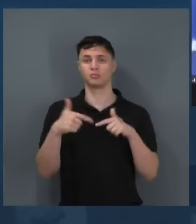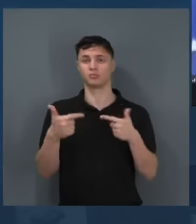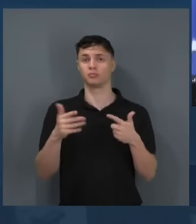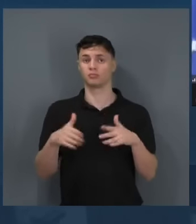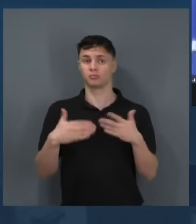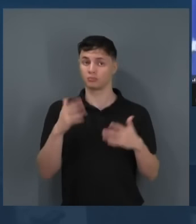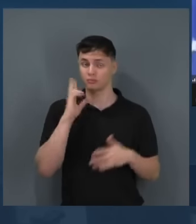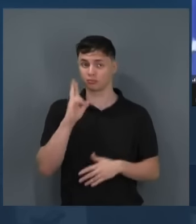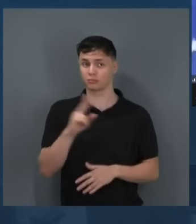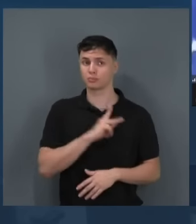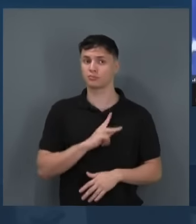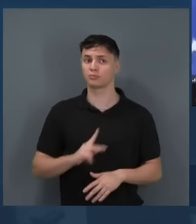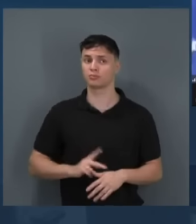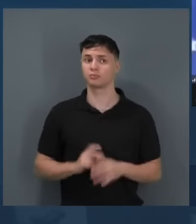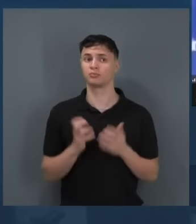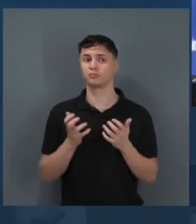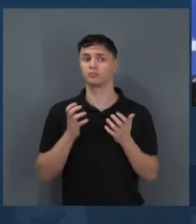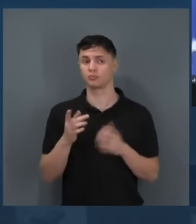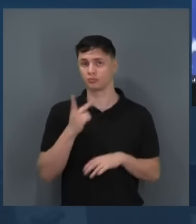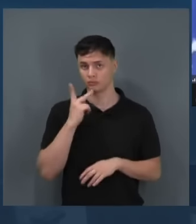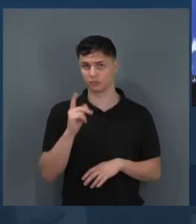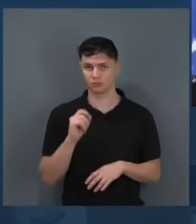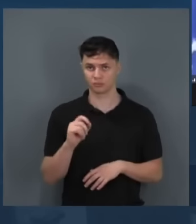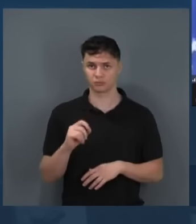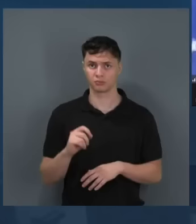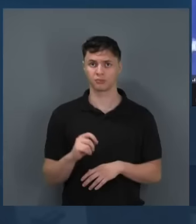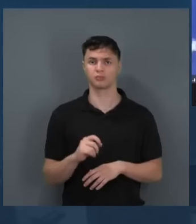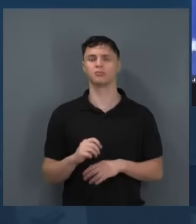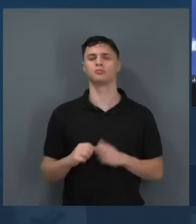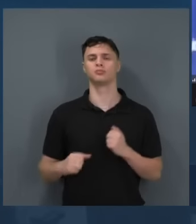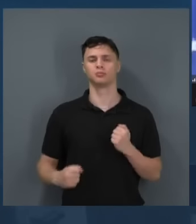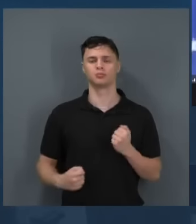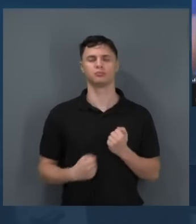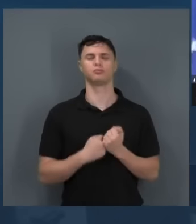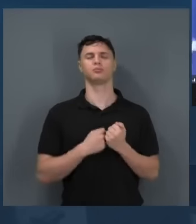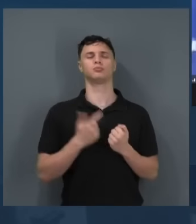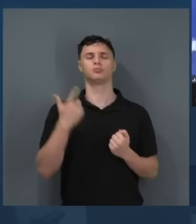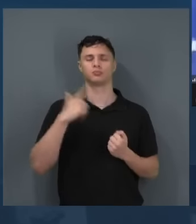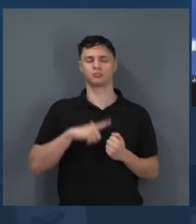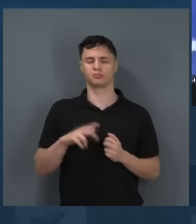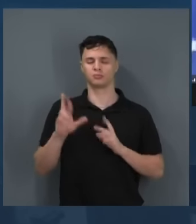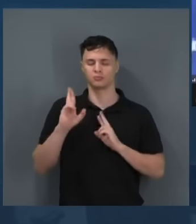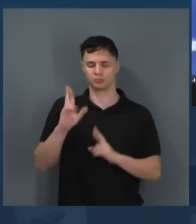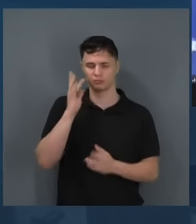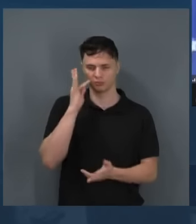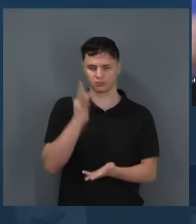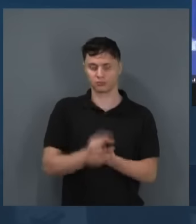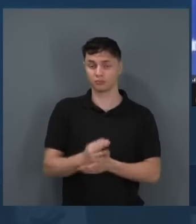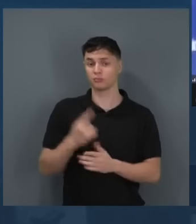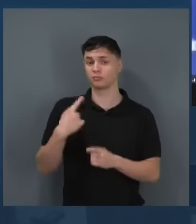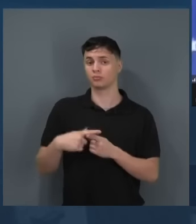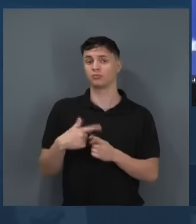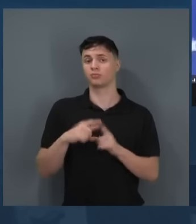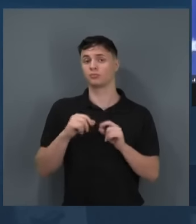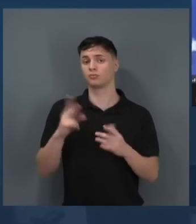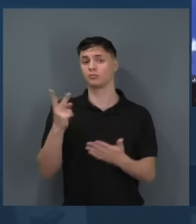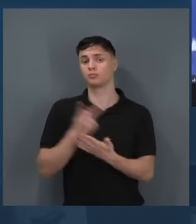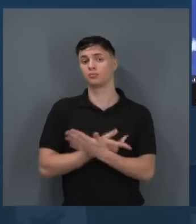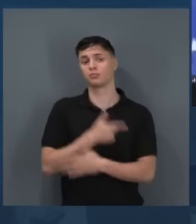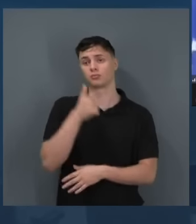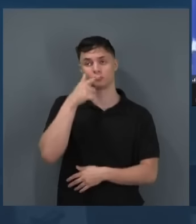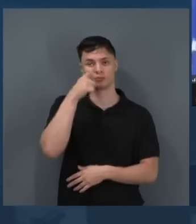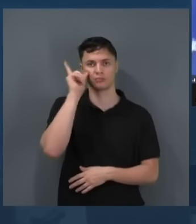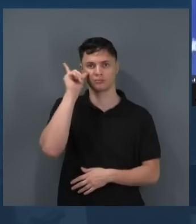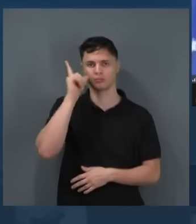senhor presidente, quero dizer que estou reforçado na esperança, na fé, porque a partir do que aconteceu ontem,